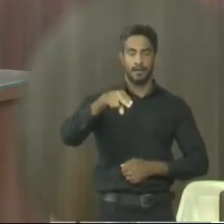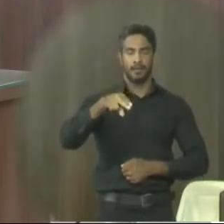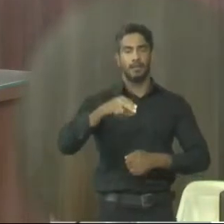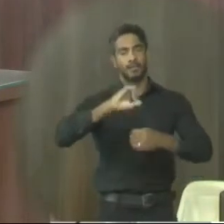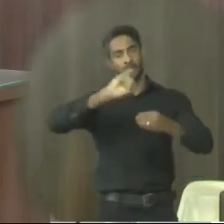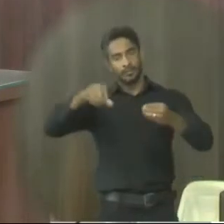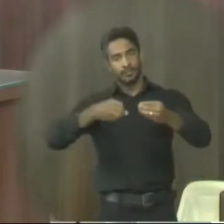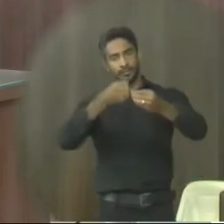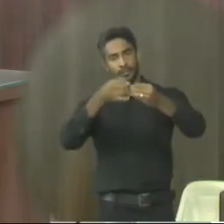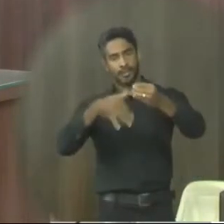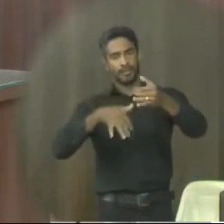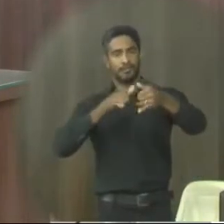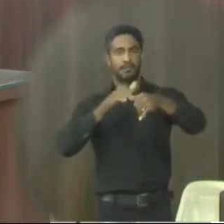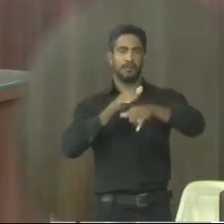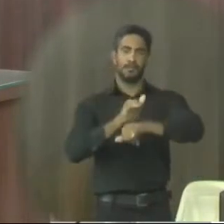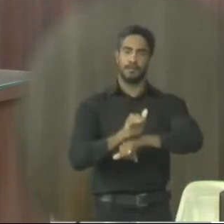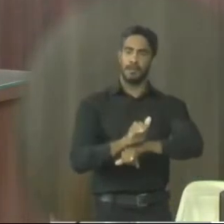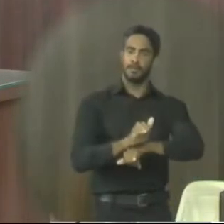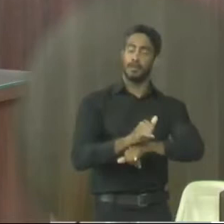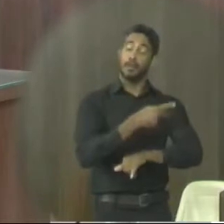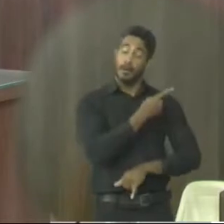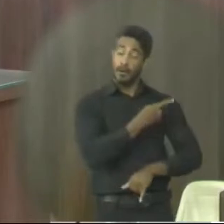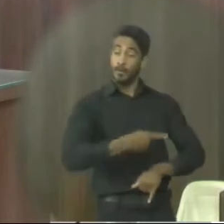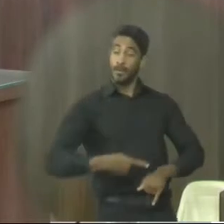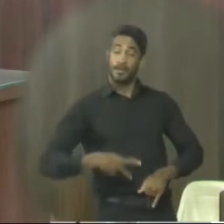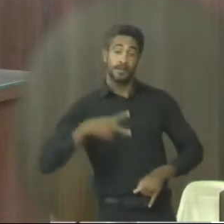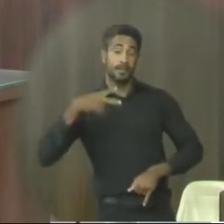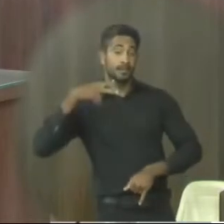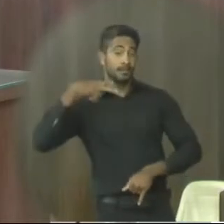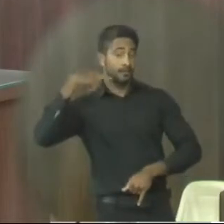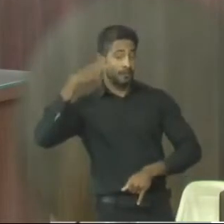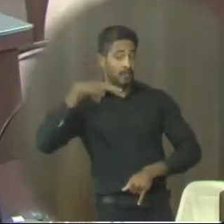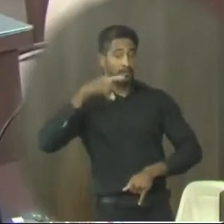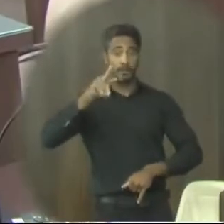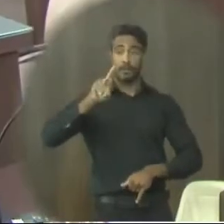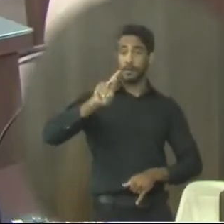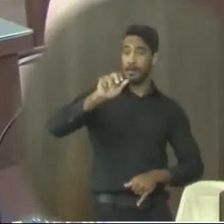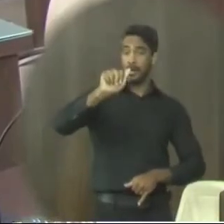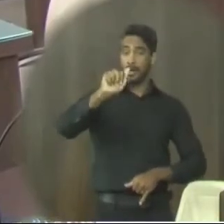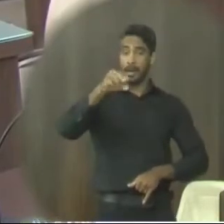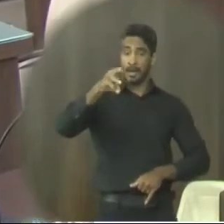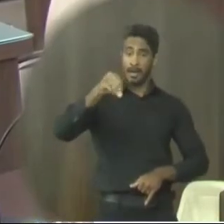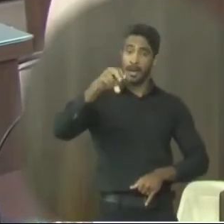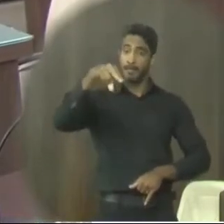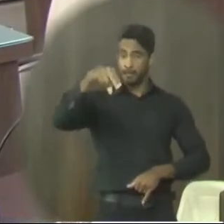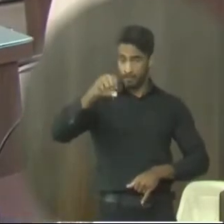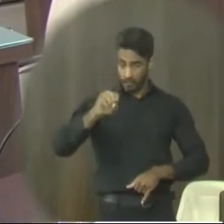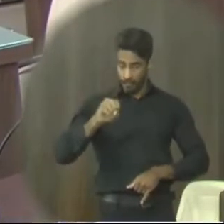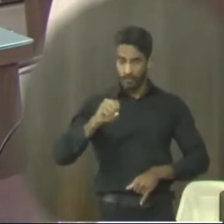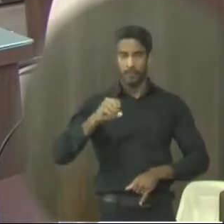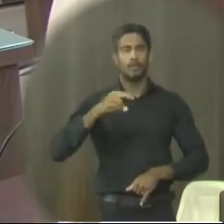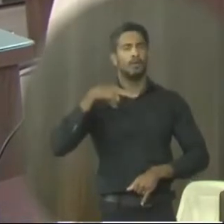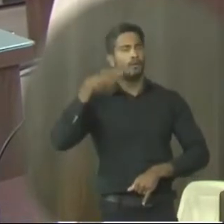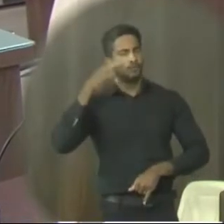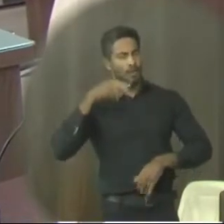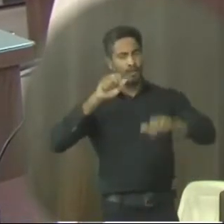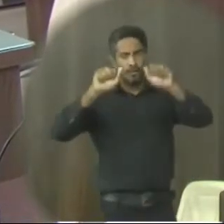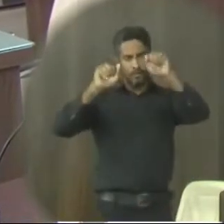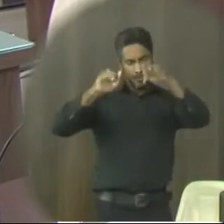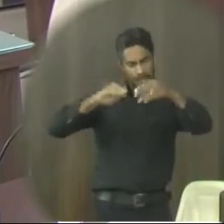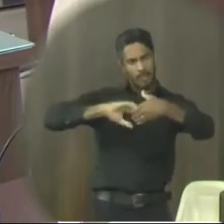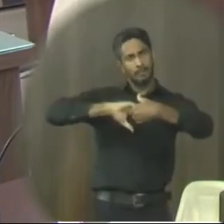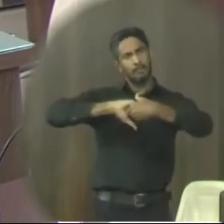senhor Ramon Alexandre, presidente da Câmara Municipal. Senhor presidente, o vereador que se subscreve